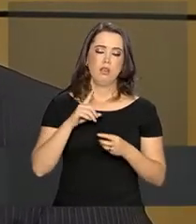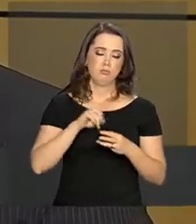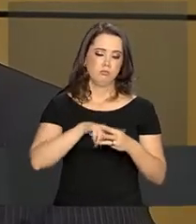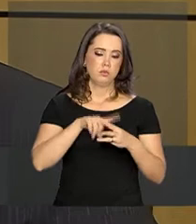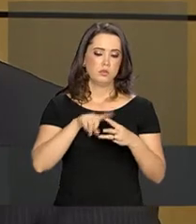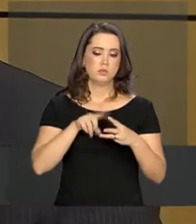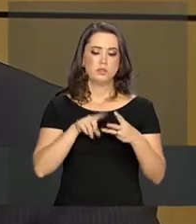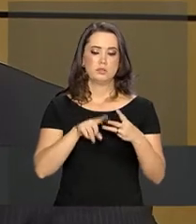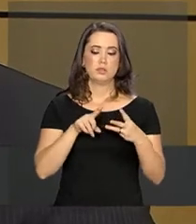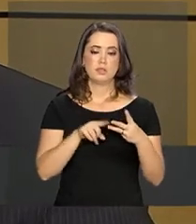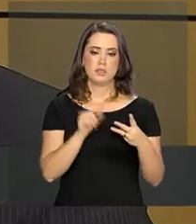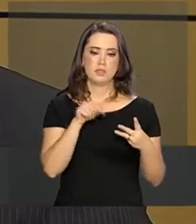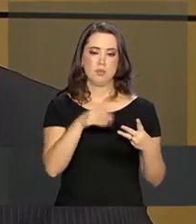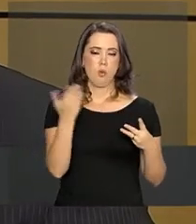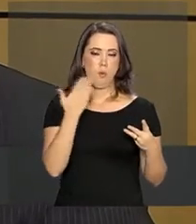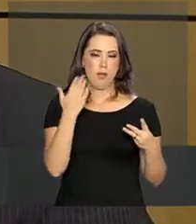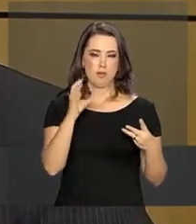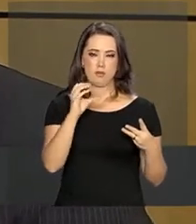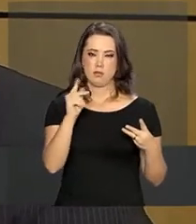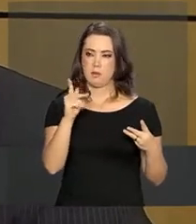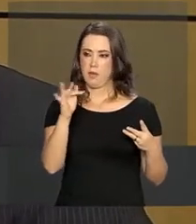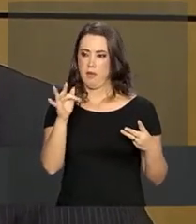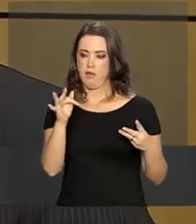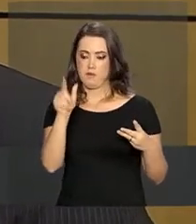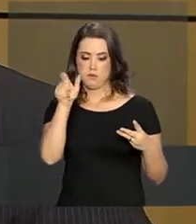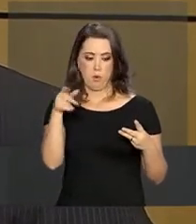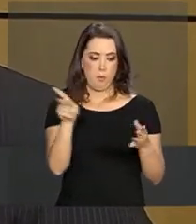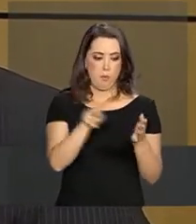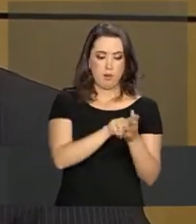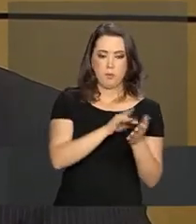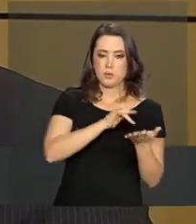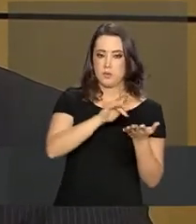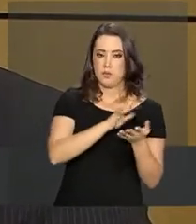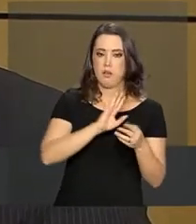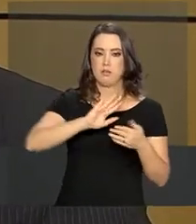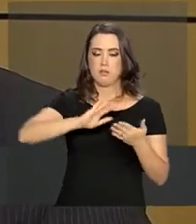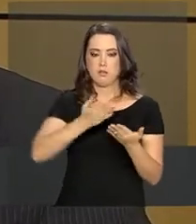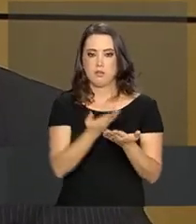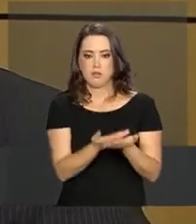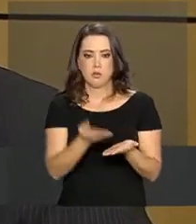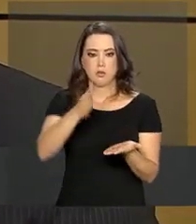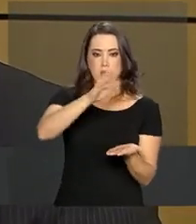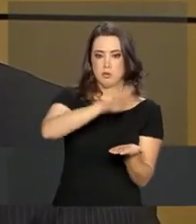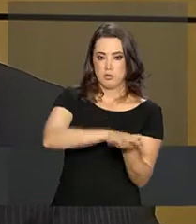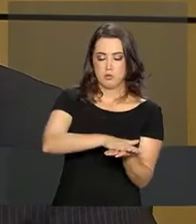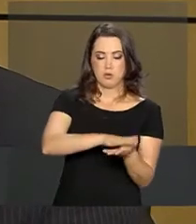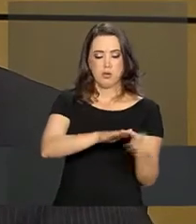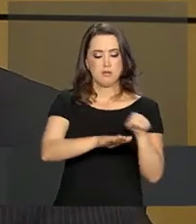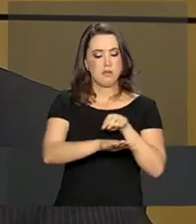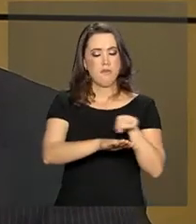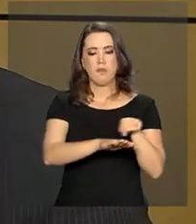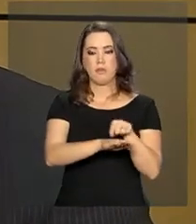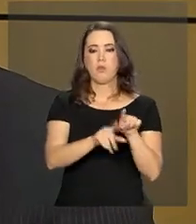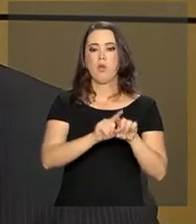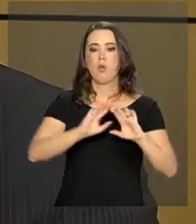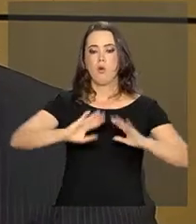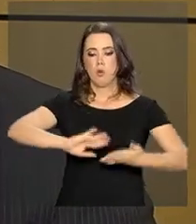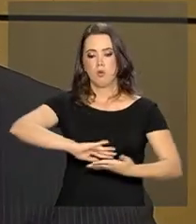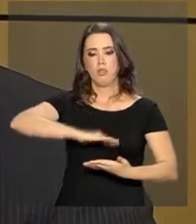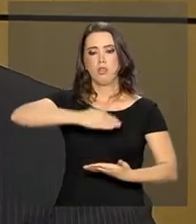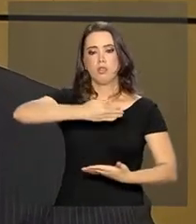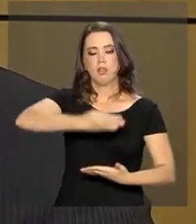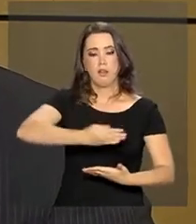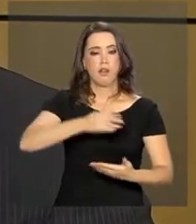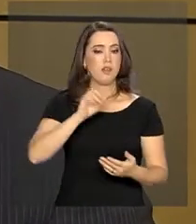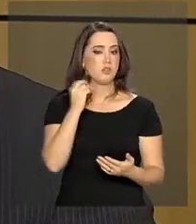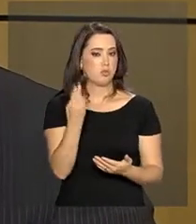único, que é como se fosse o CPF do celular? Você tem normalmente no verso dele, ali perto da bateria, na própria caixa, na nota fiscal, ou então diretamente